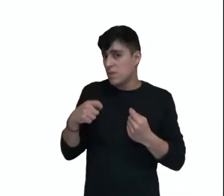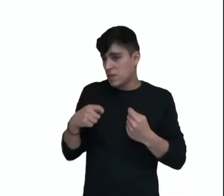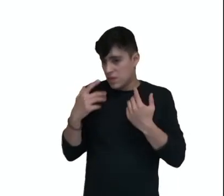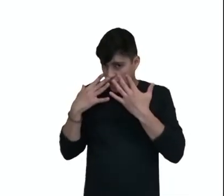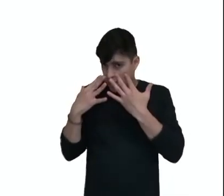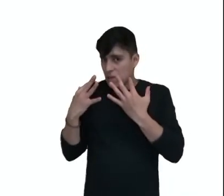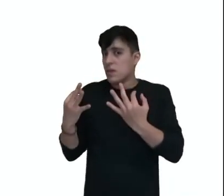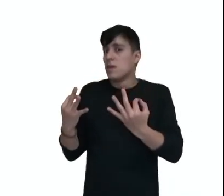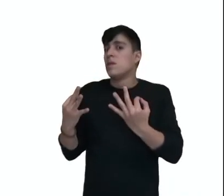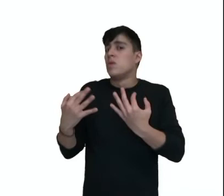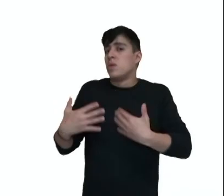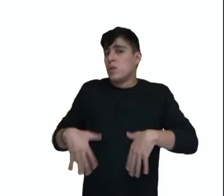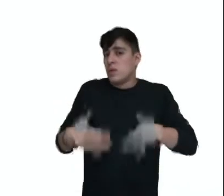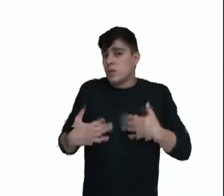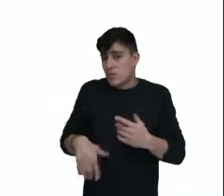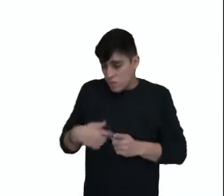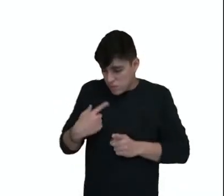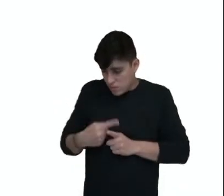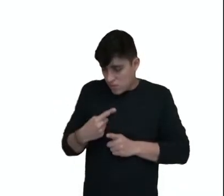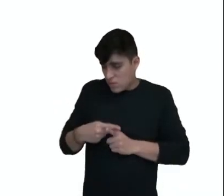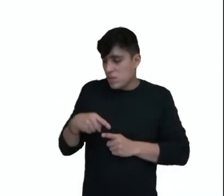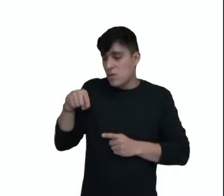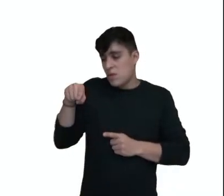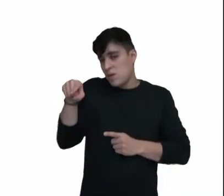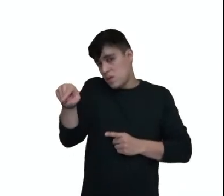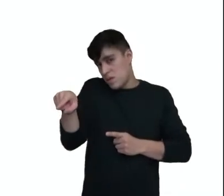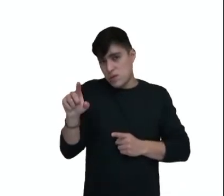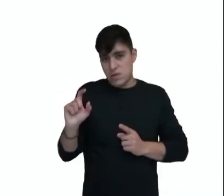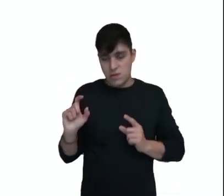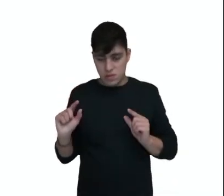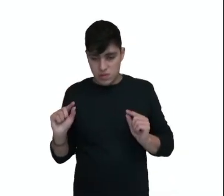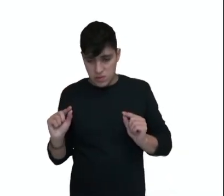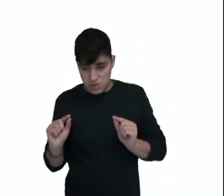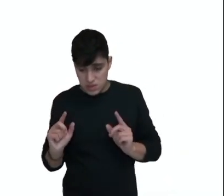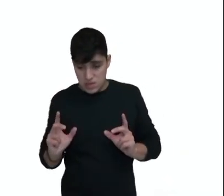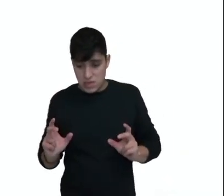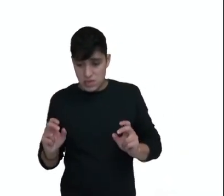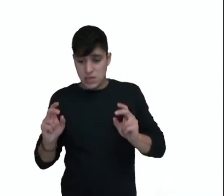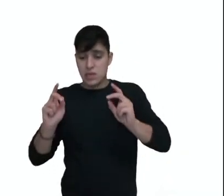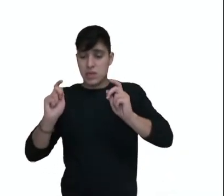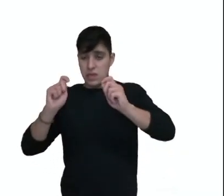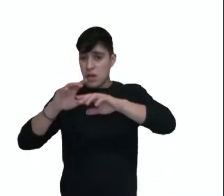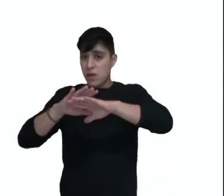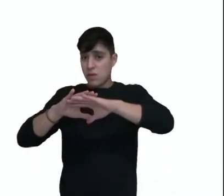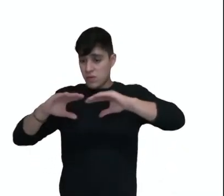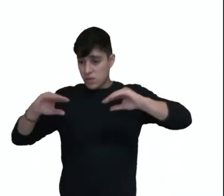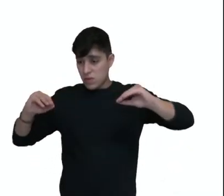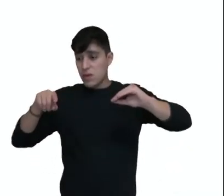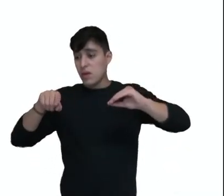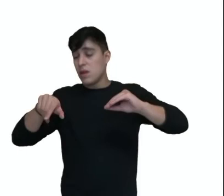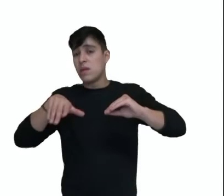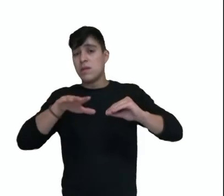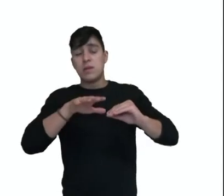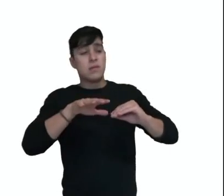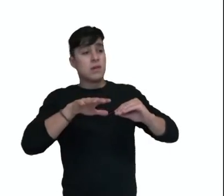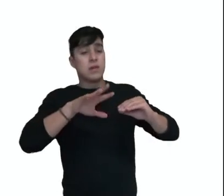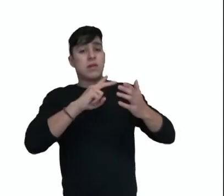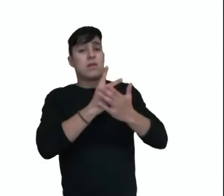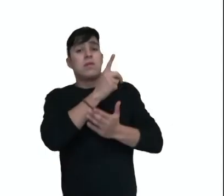especial, porque apesar de ser um câncer curável, ela é que mais atinge